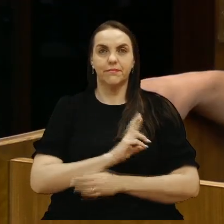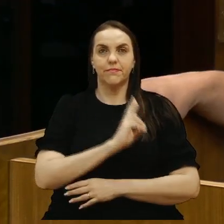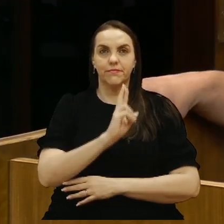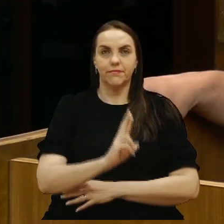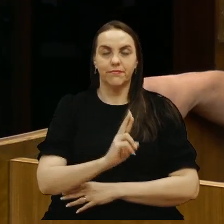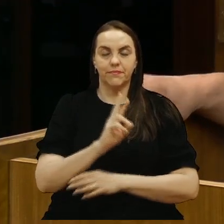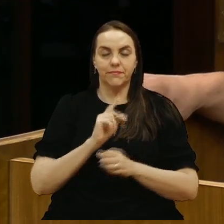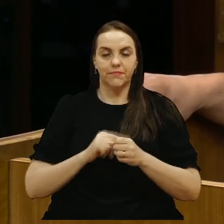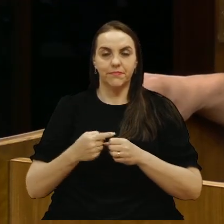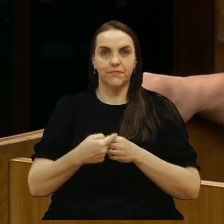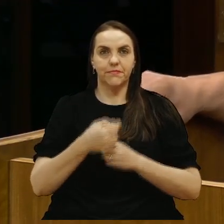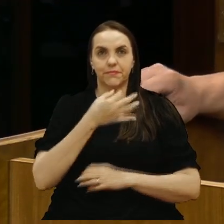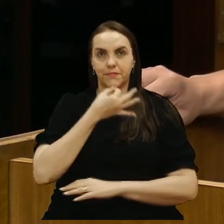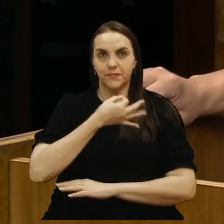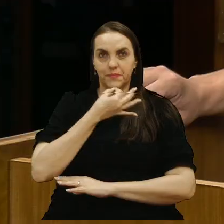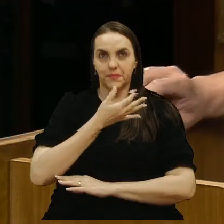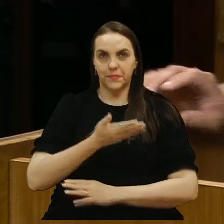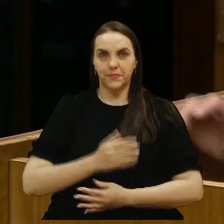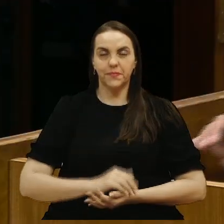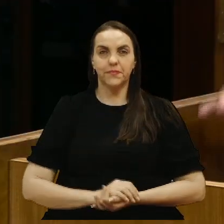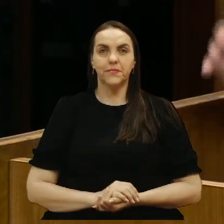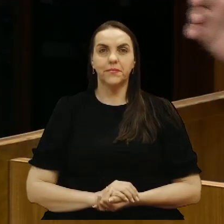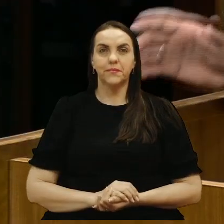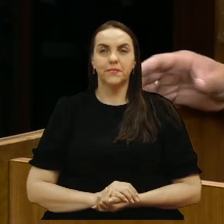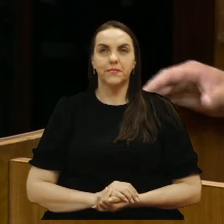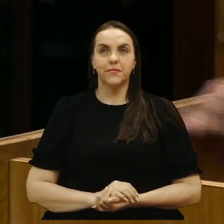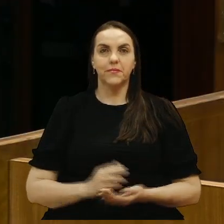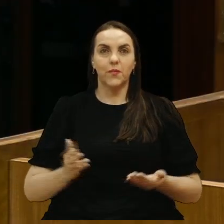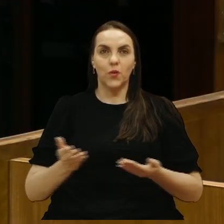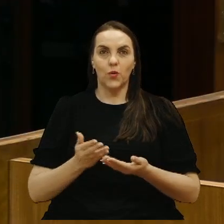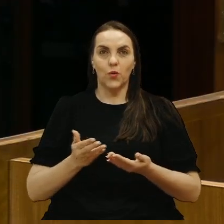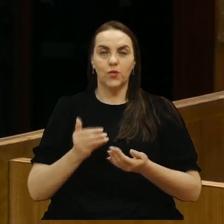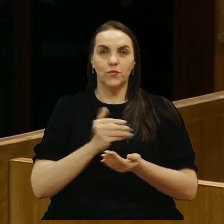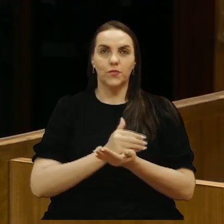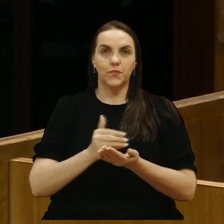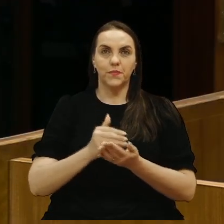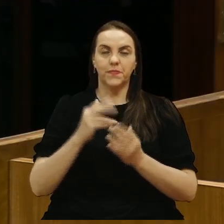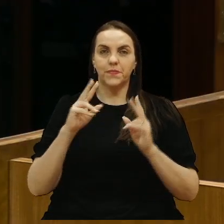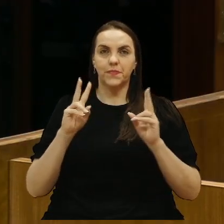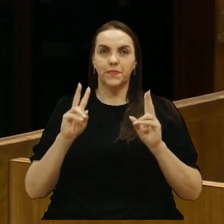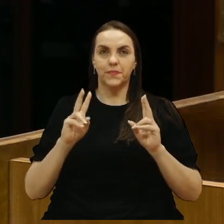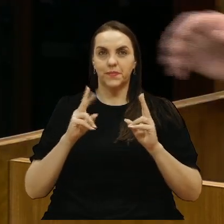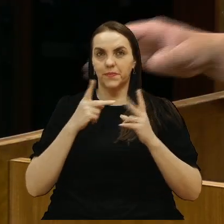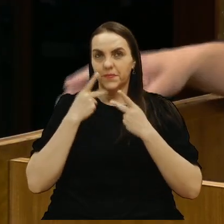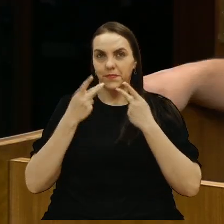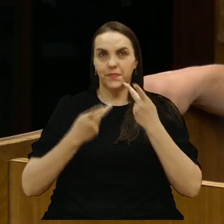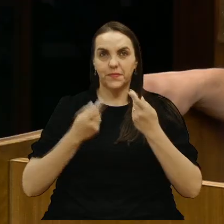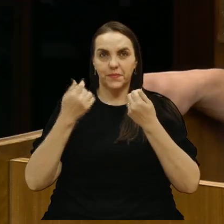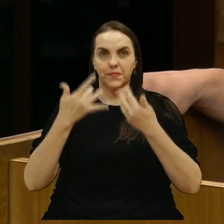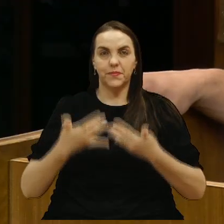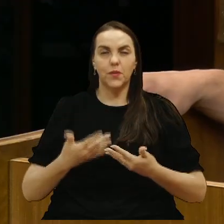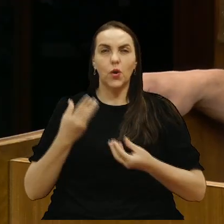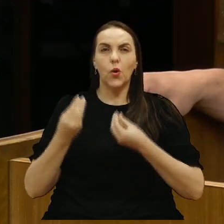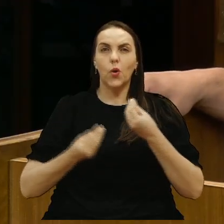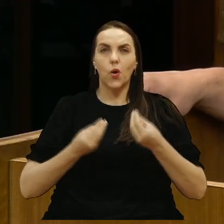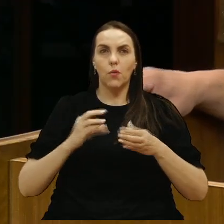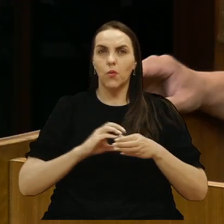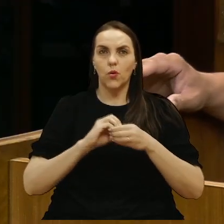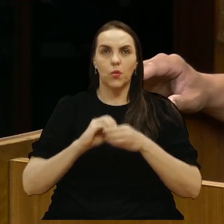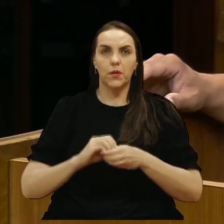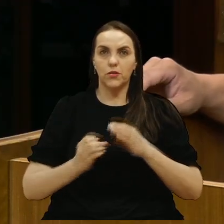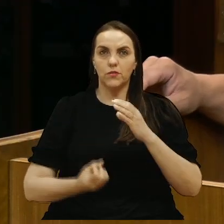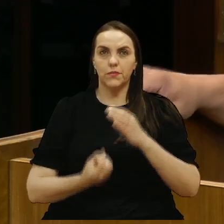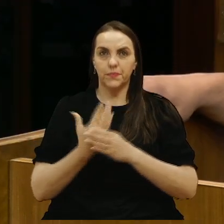a cidade de Caxias, né? E hoje eu quero começar falando sobre como que a cooperativa ela foi fundada.